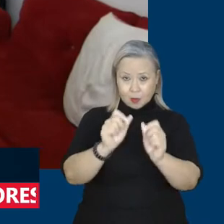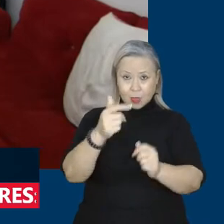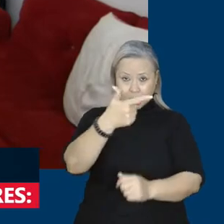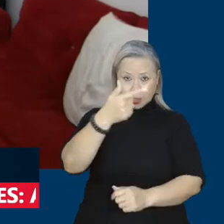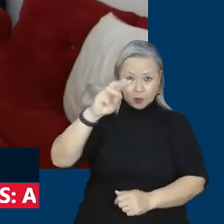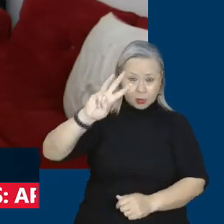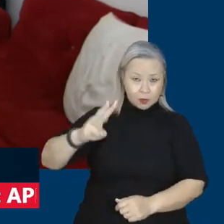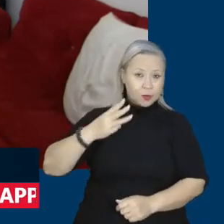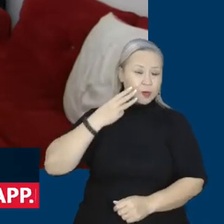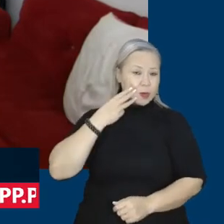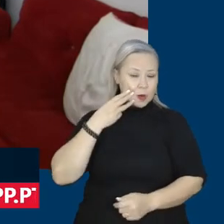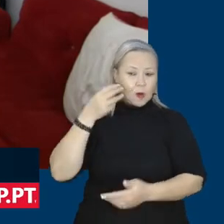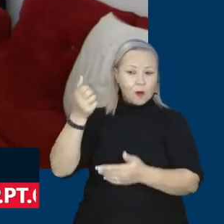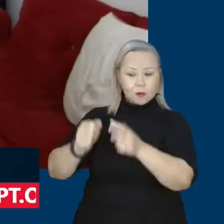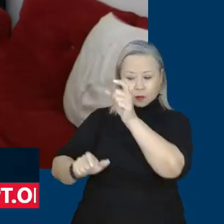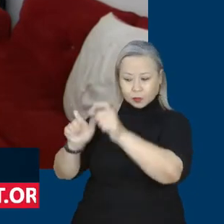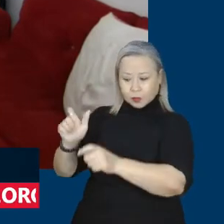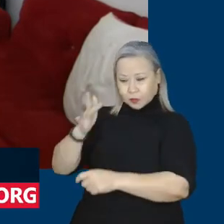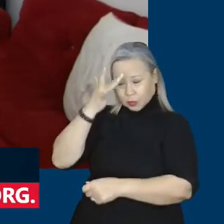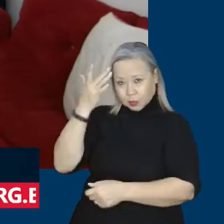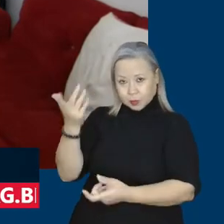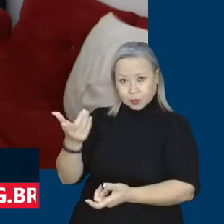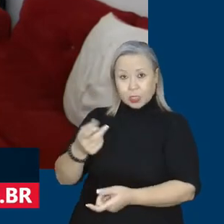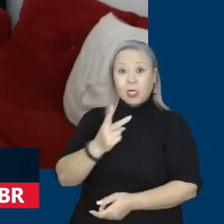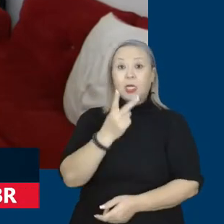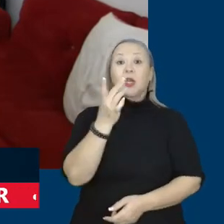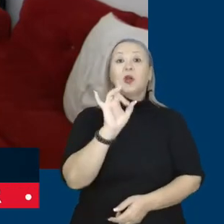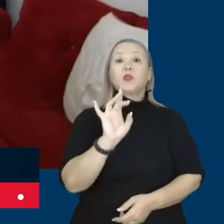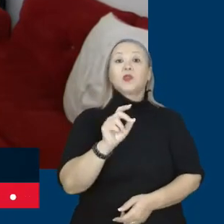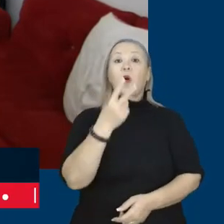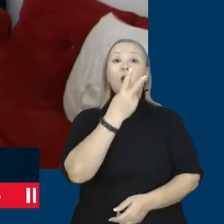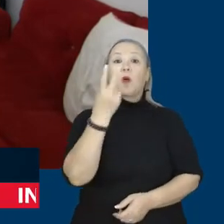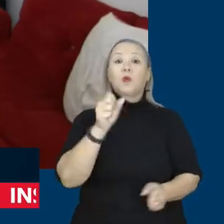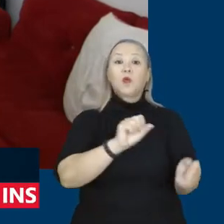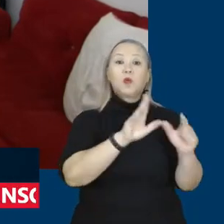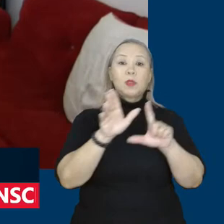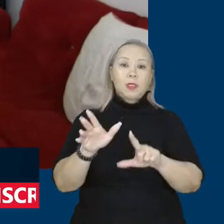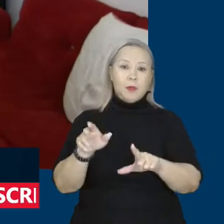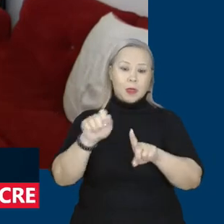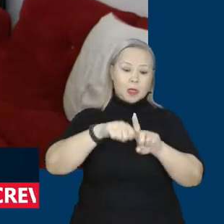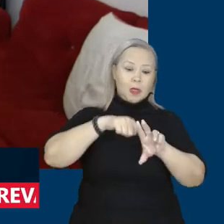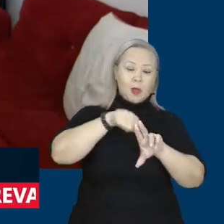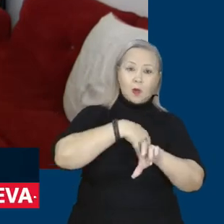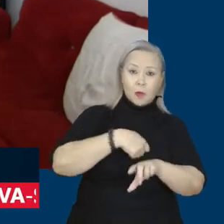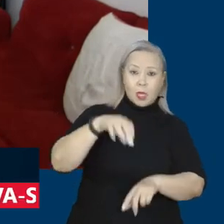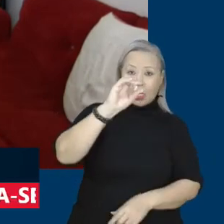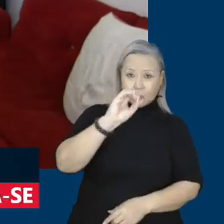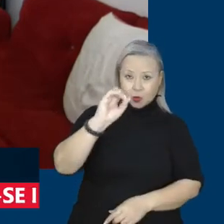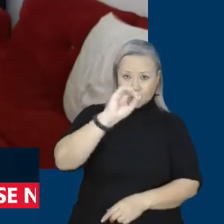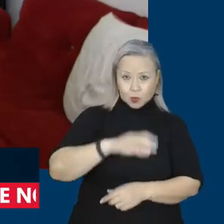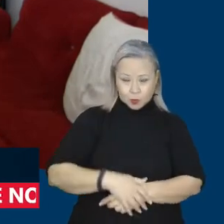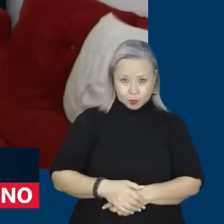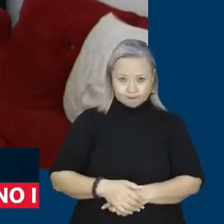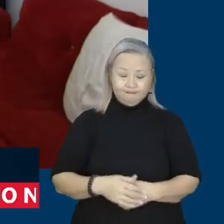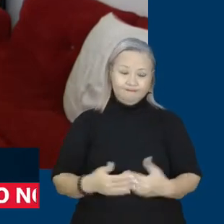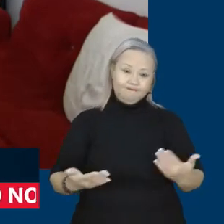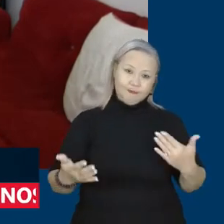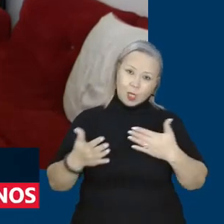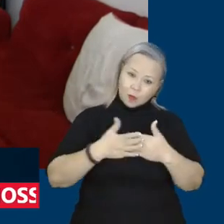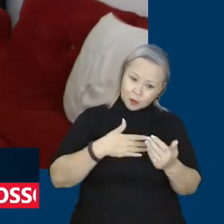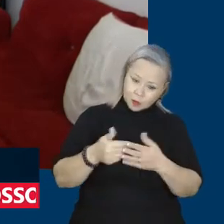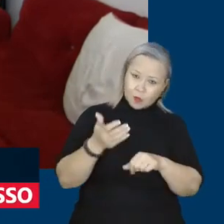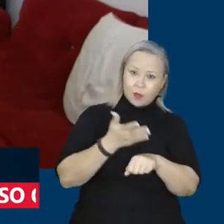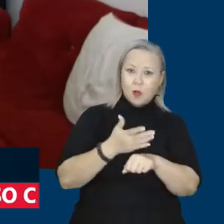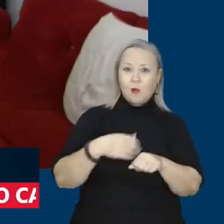de beneficiários do programa em apenas duas semanas ali no mês de outubro isso foi é considerado um ato é